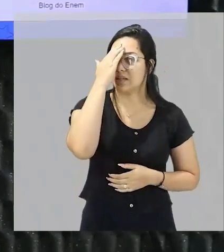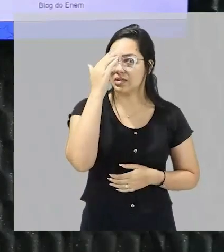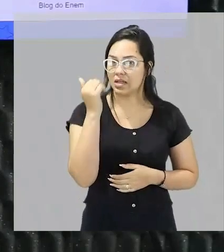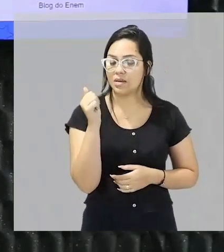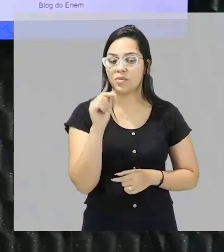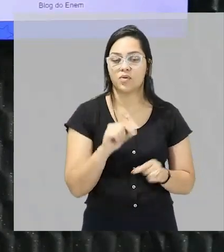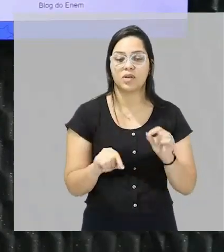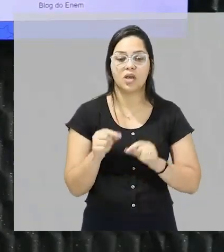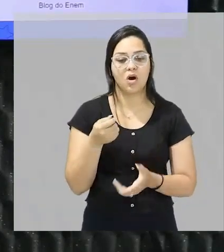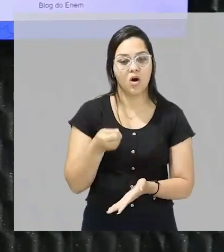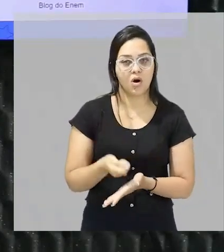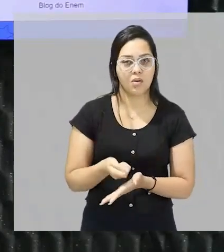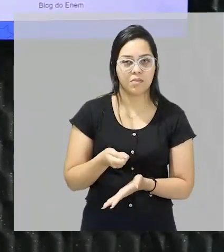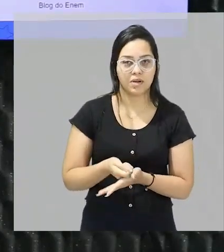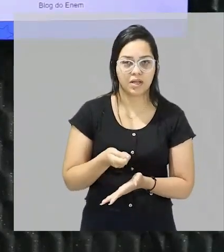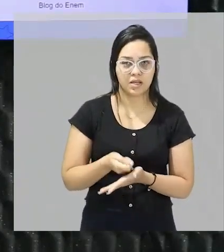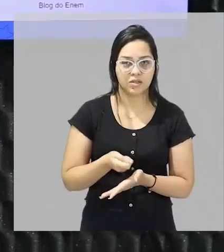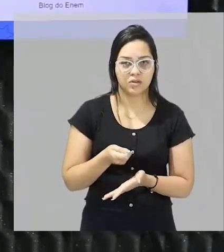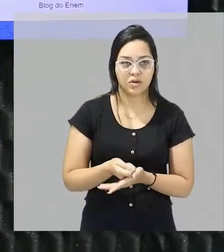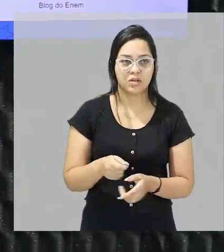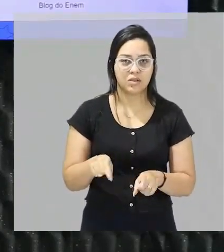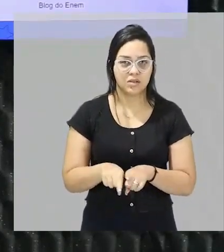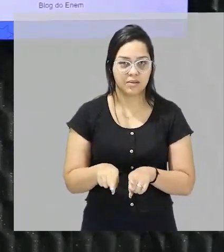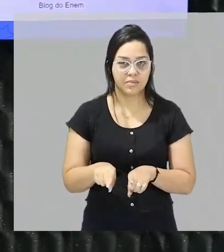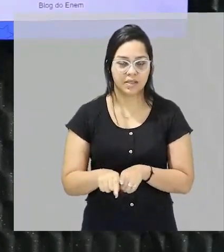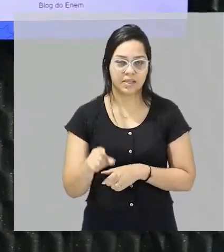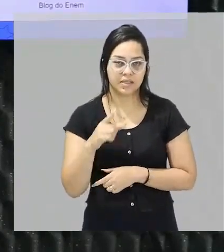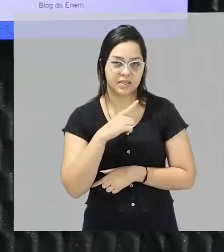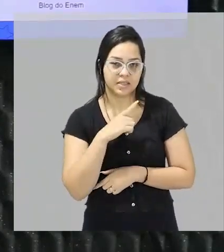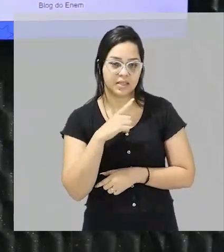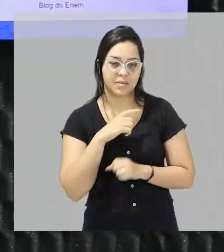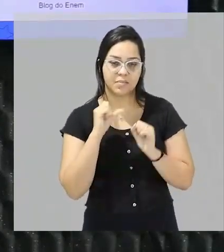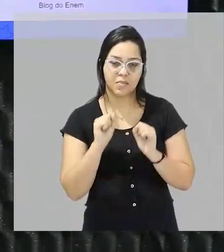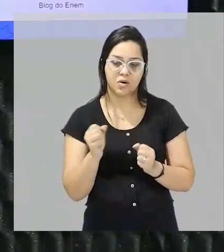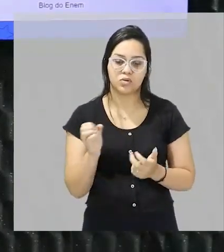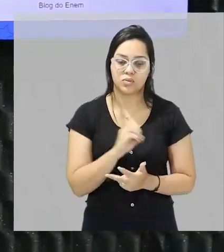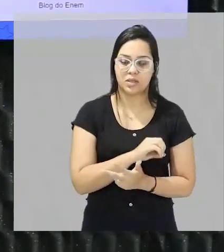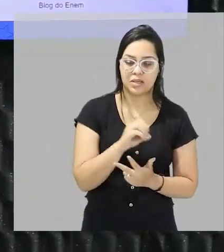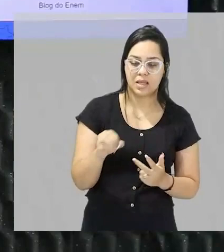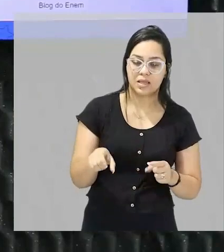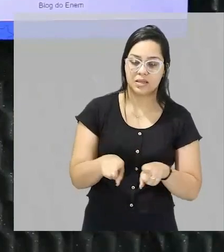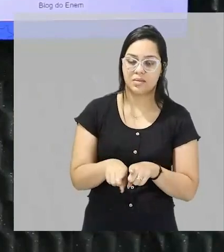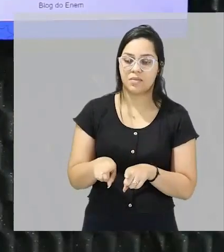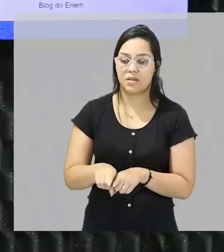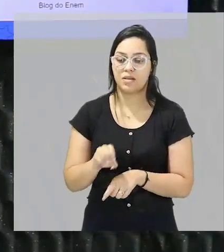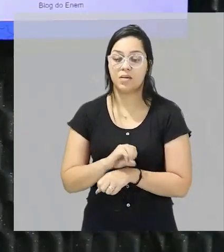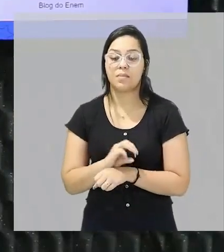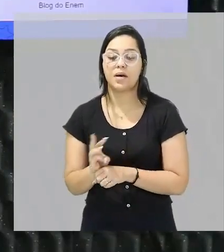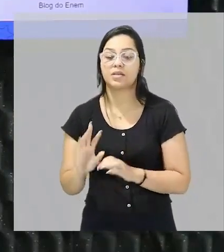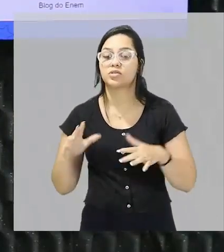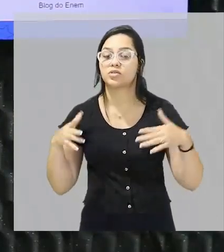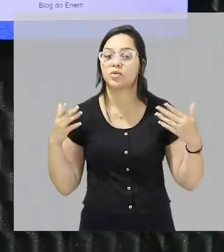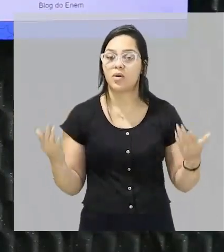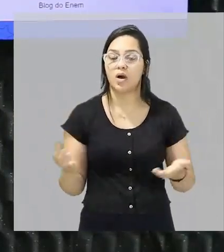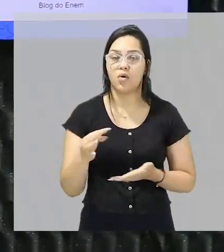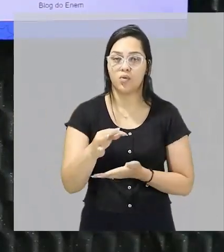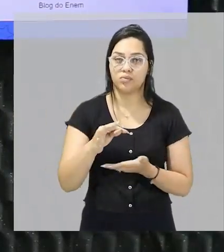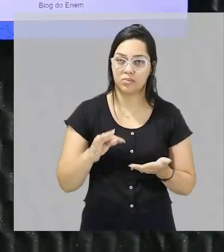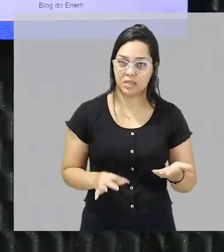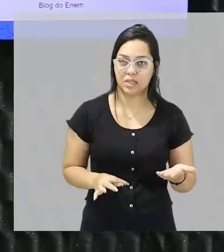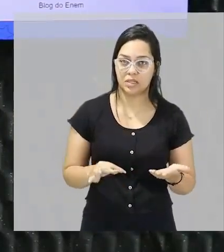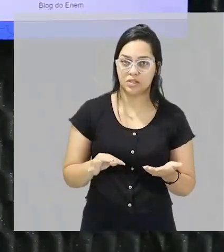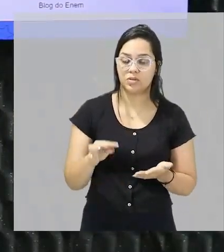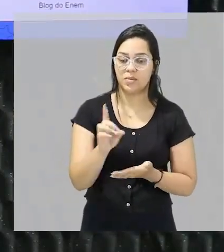tipologia obrigatória, a tipologia cobrada, tanto no Enem como no PAS, qual é? O texto